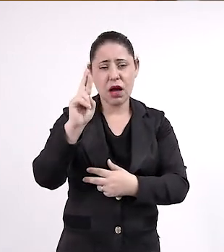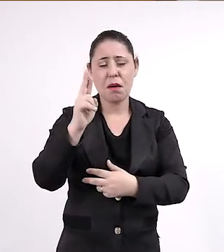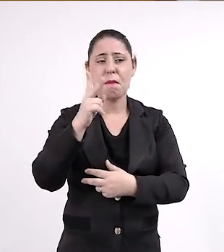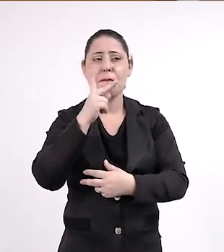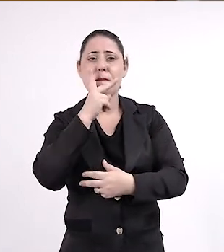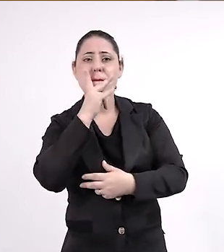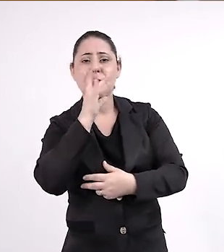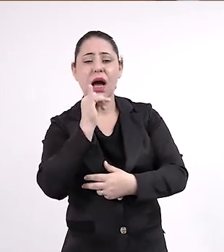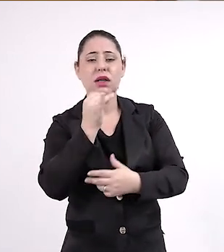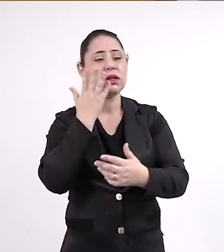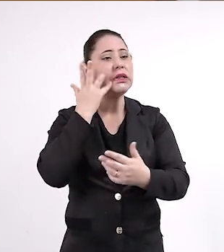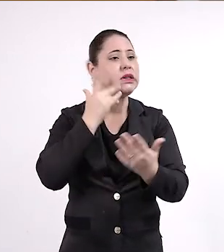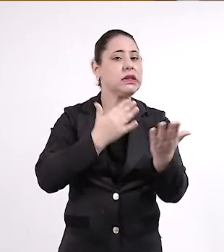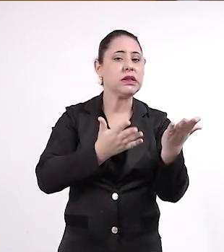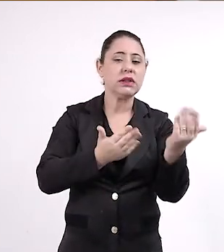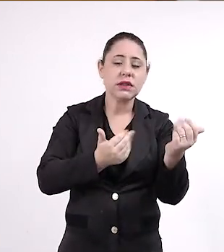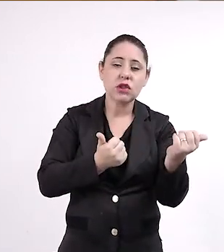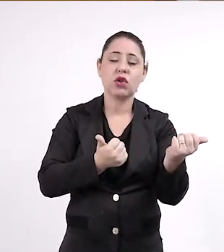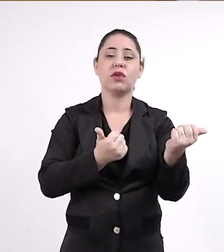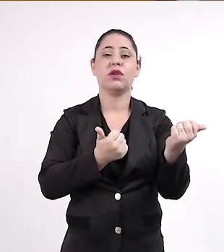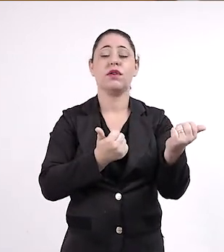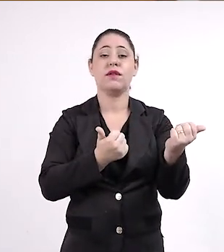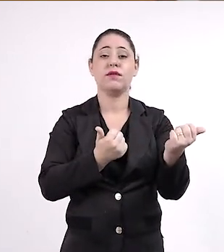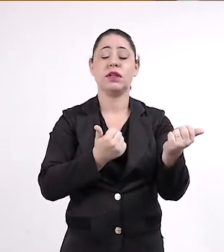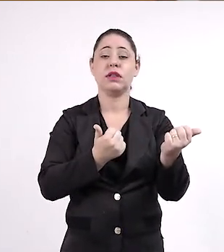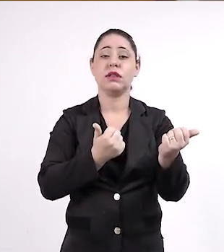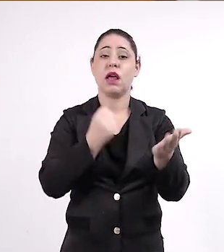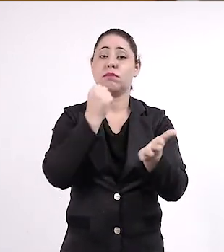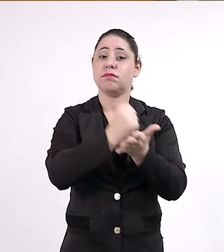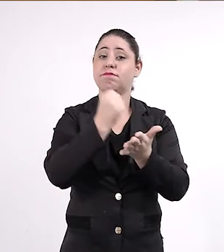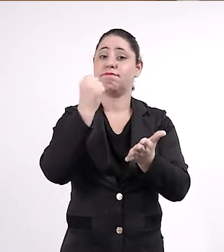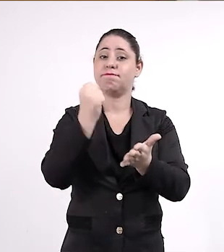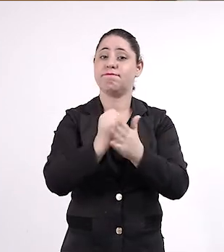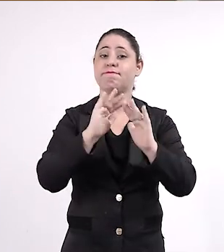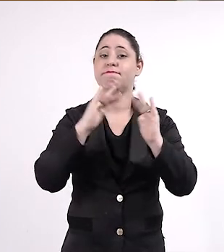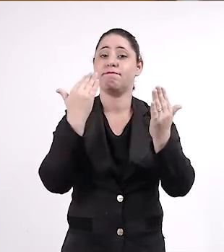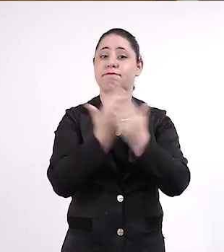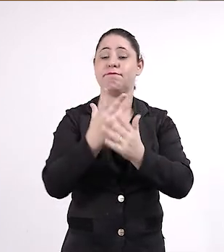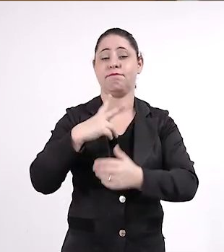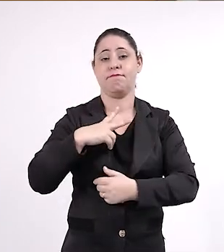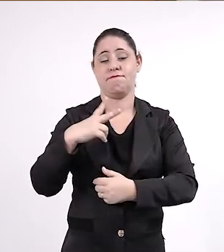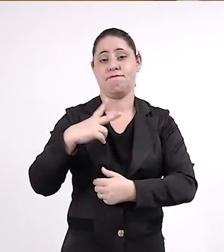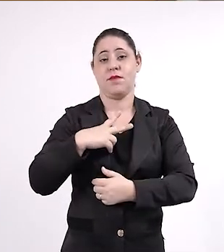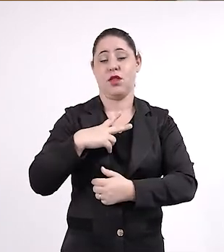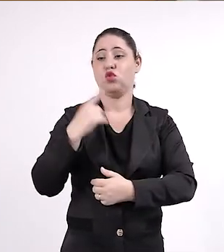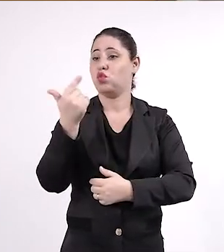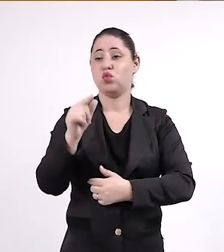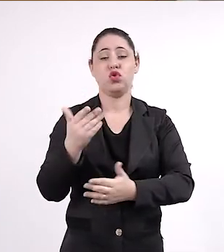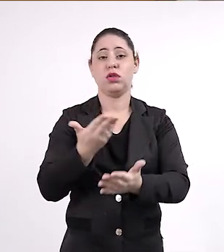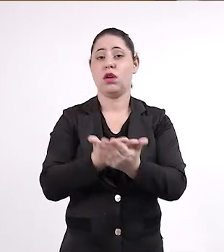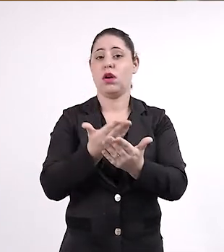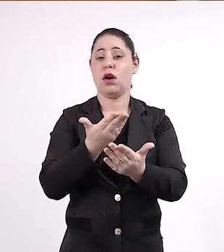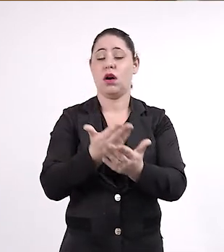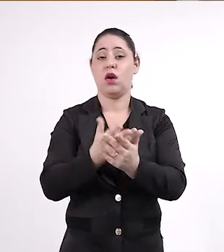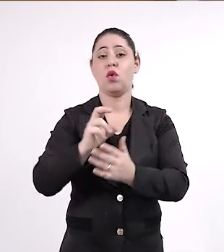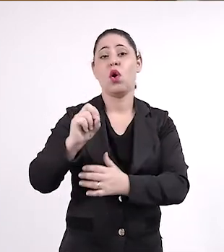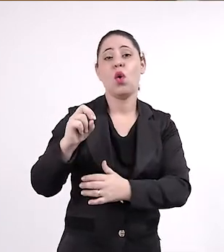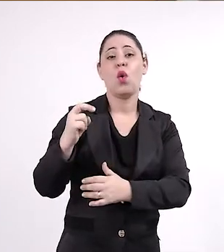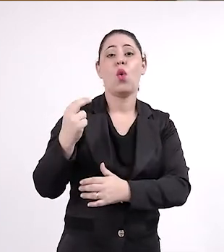por crianças e adolescentes matriculados em escolas e que, por conta da pandemia, estavam sem aula